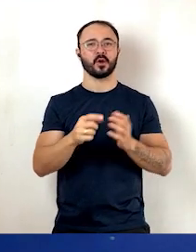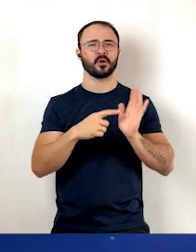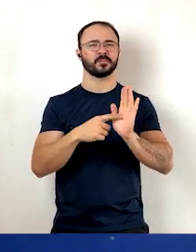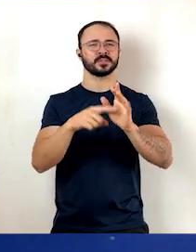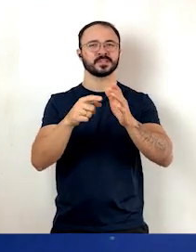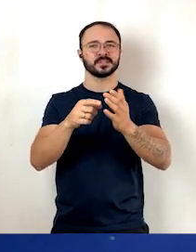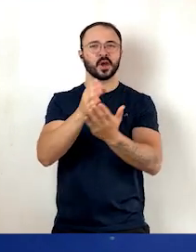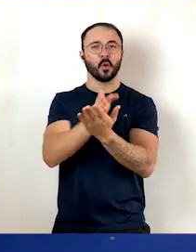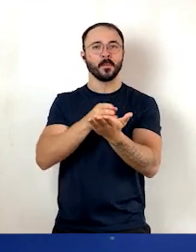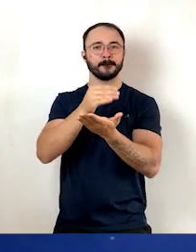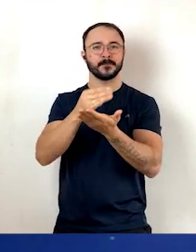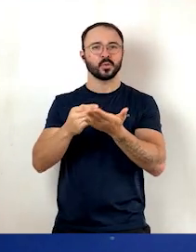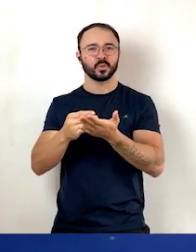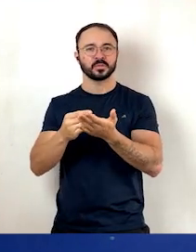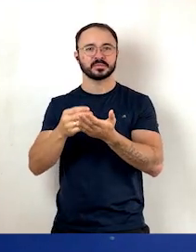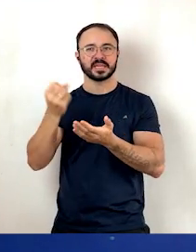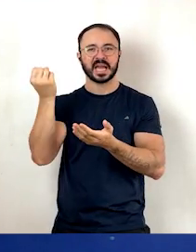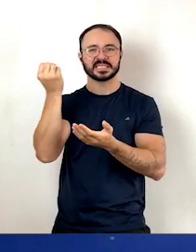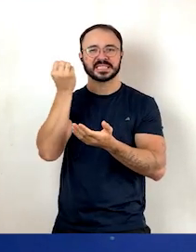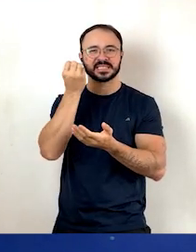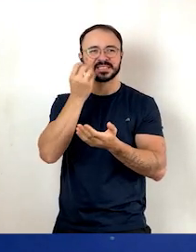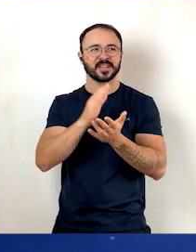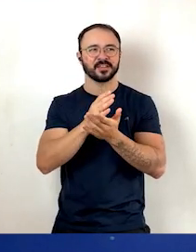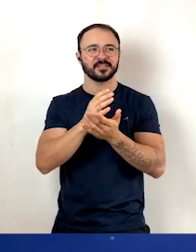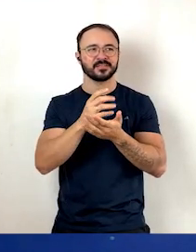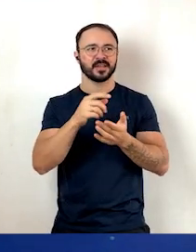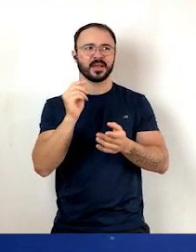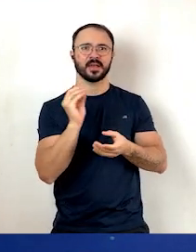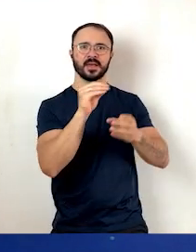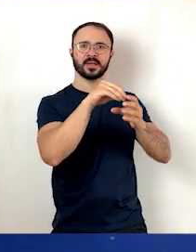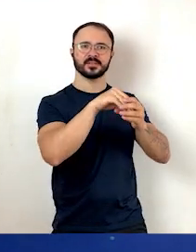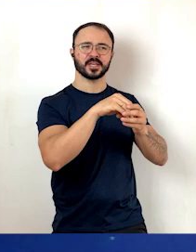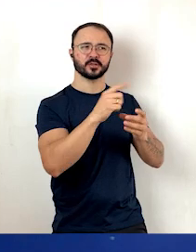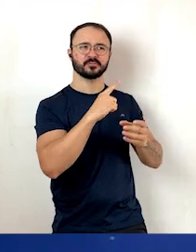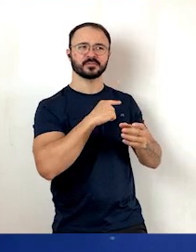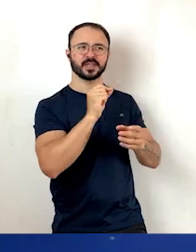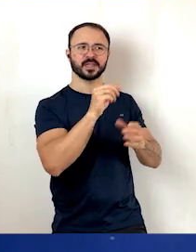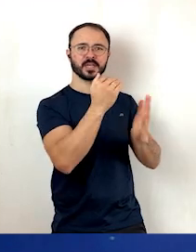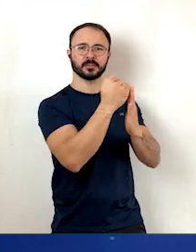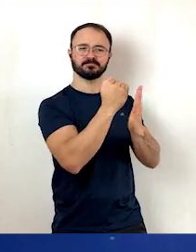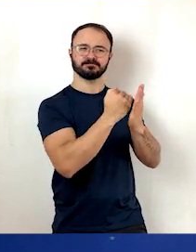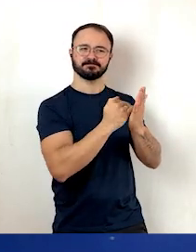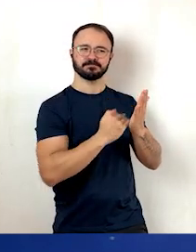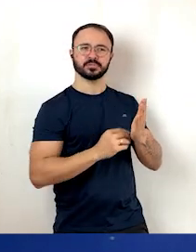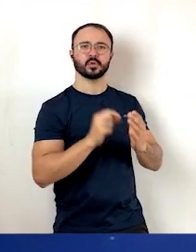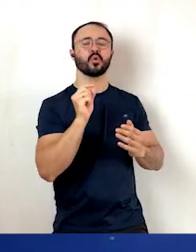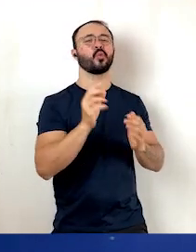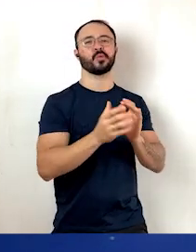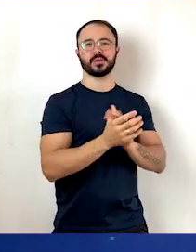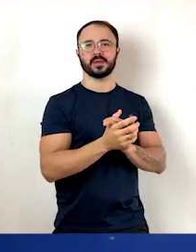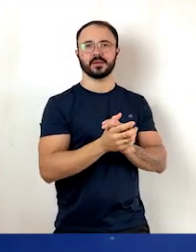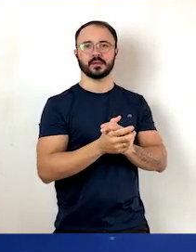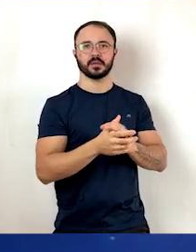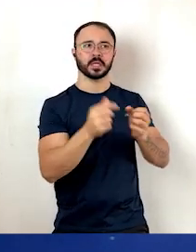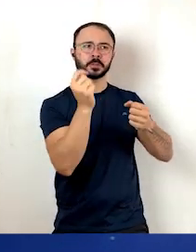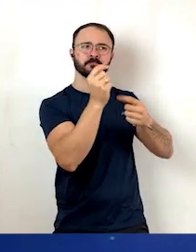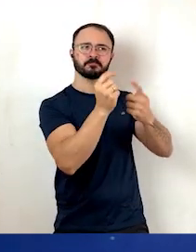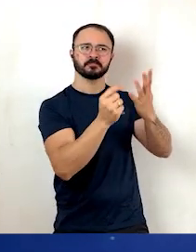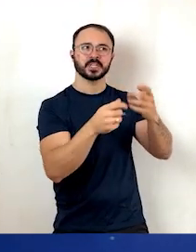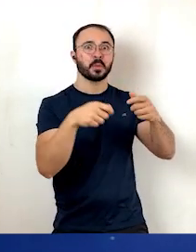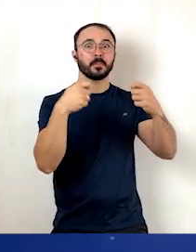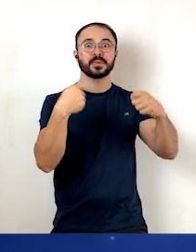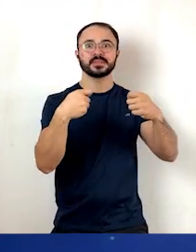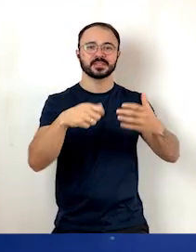bolo de cenoura Olha que delícia a receita era dividida em ingredientes que é o que você vai precisar para